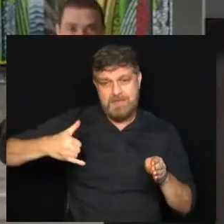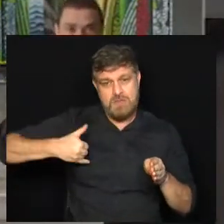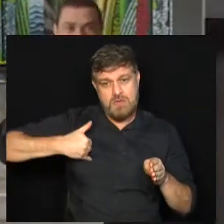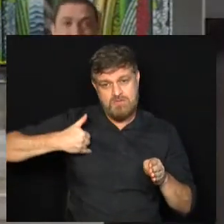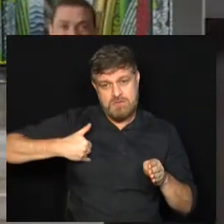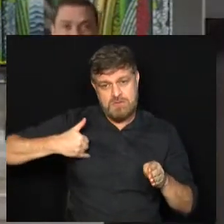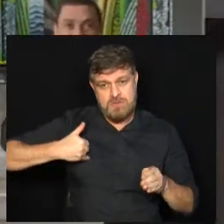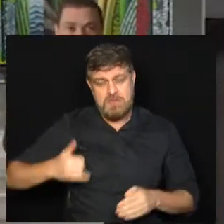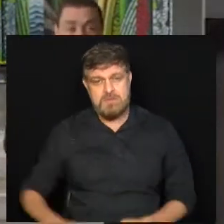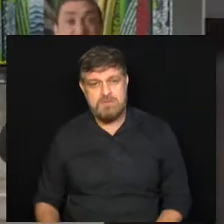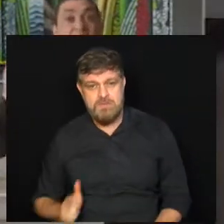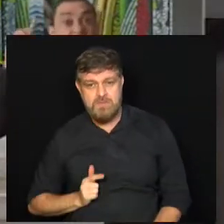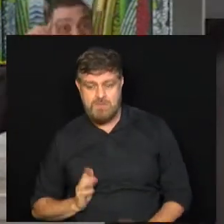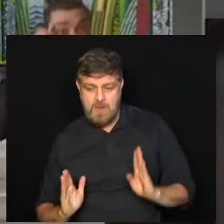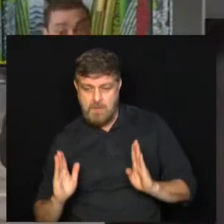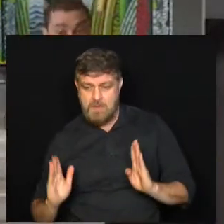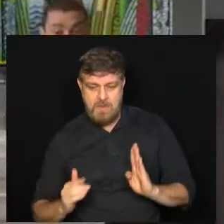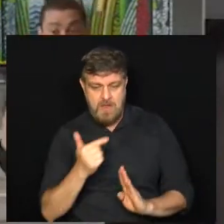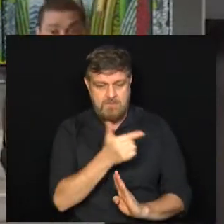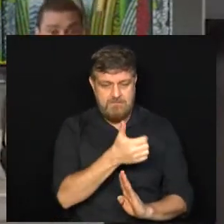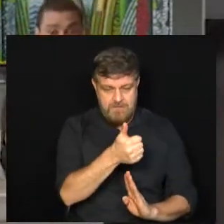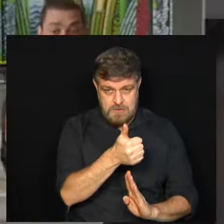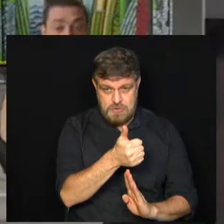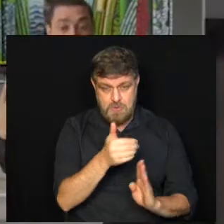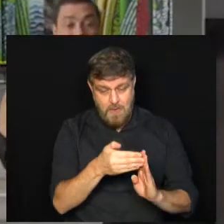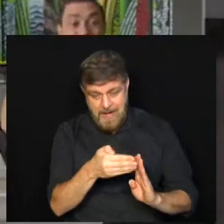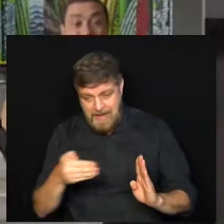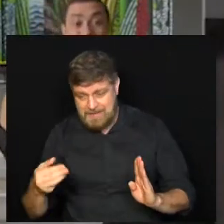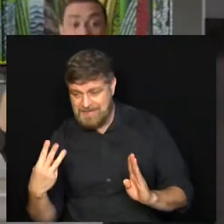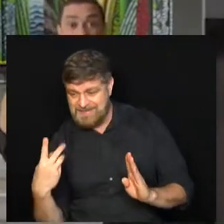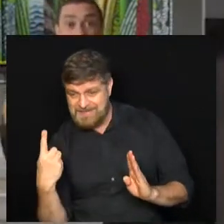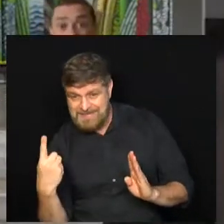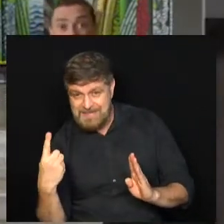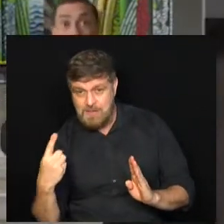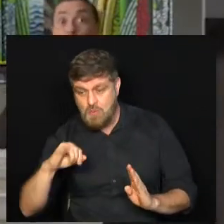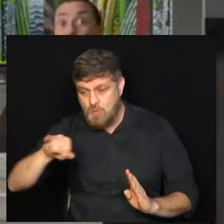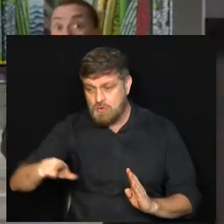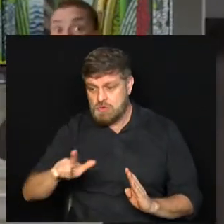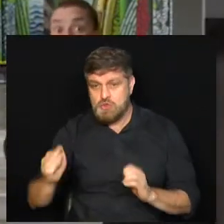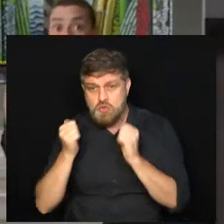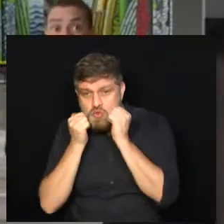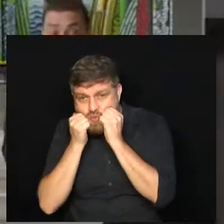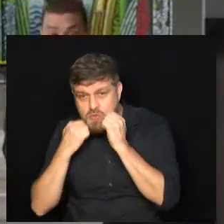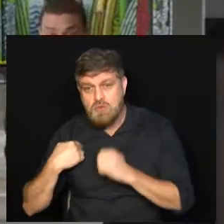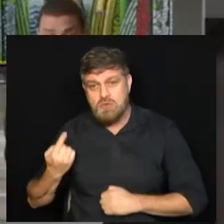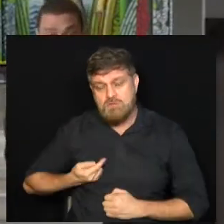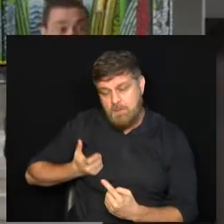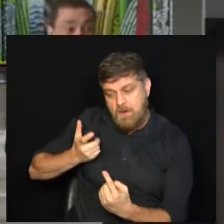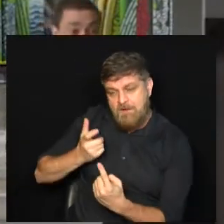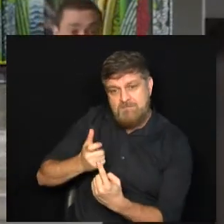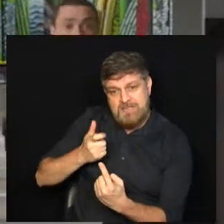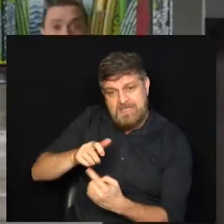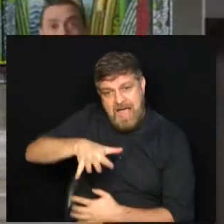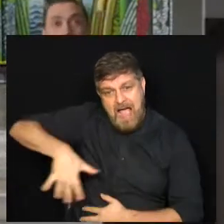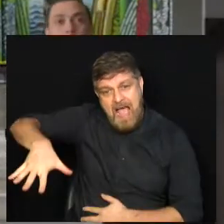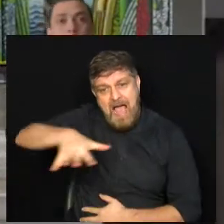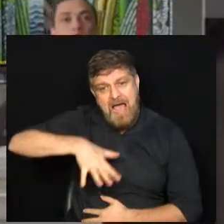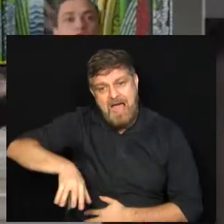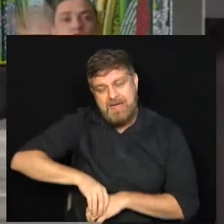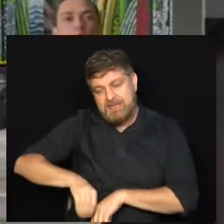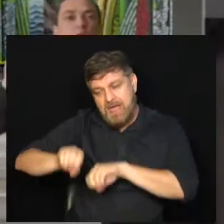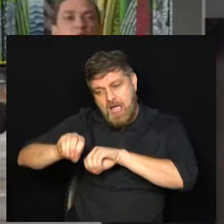idade. E entre os dias 21 e 31 de julho, vamos vacinar os profissionais da educação